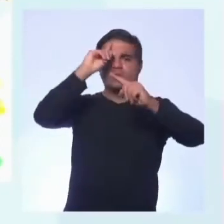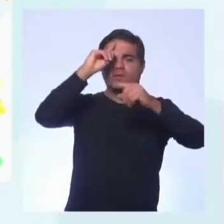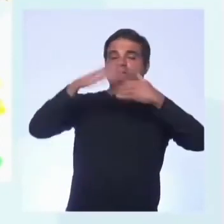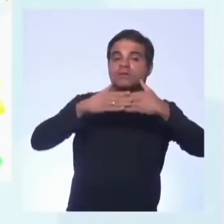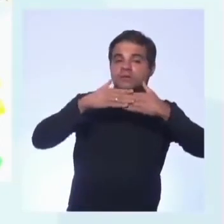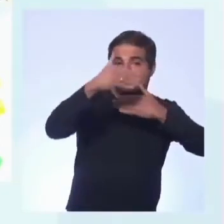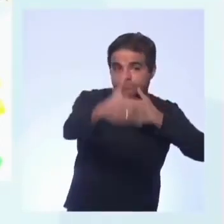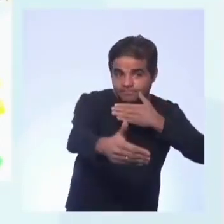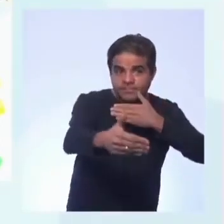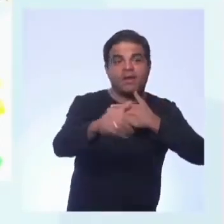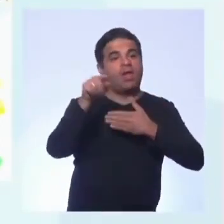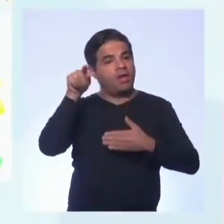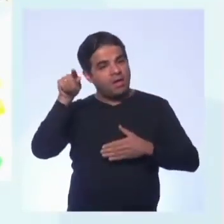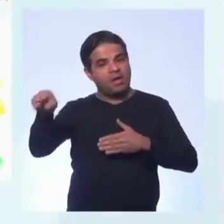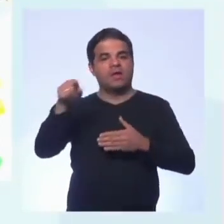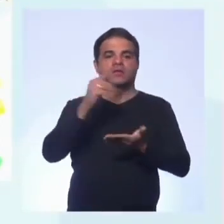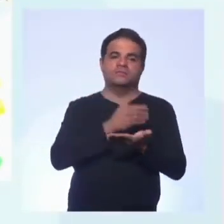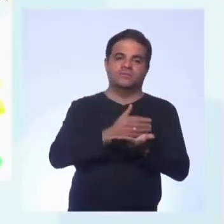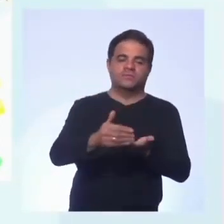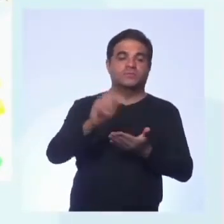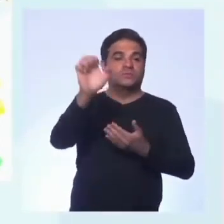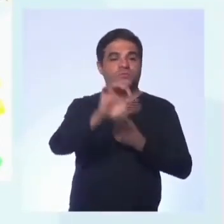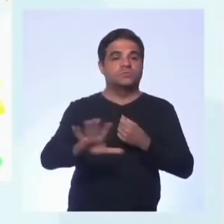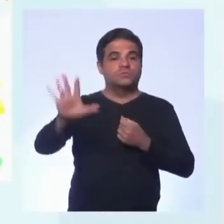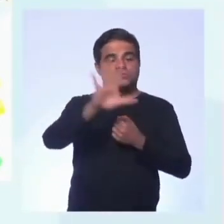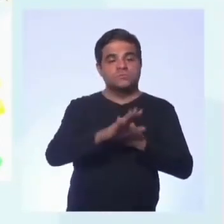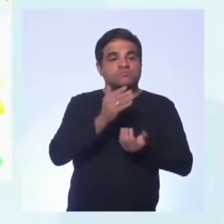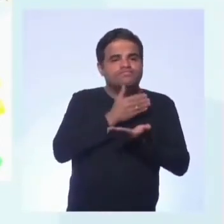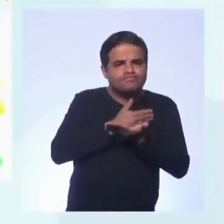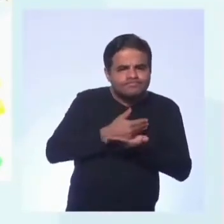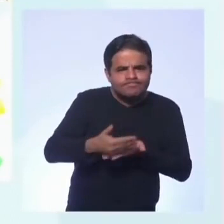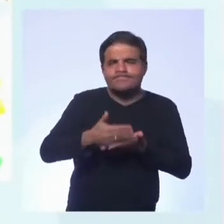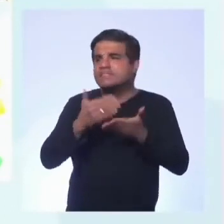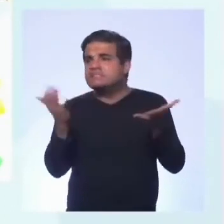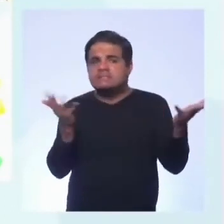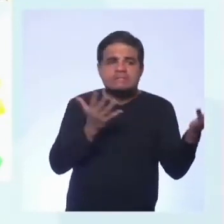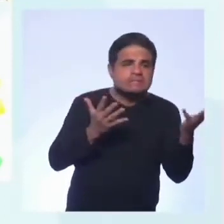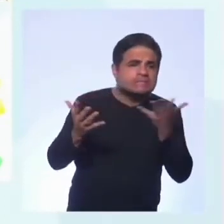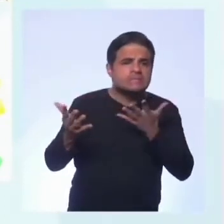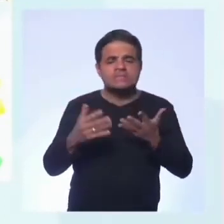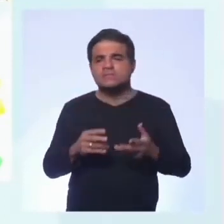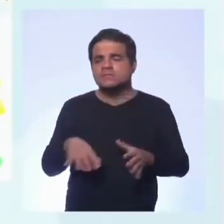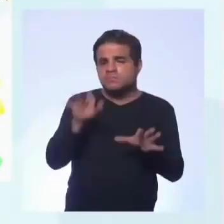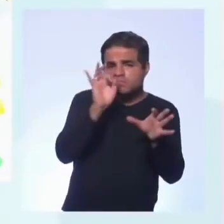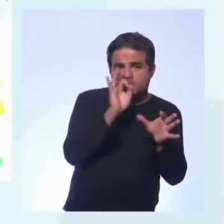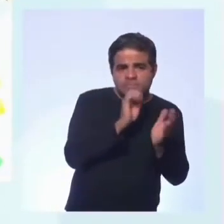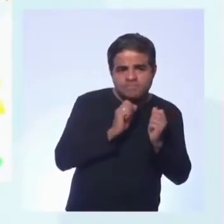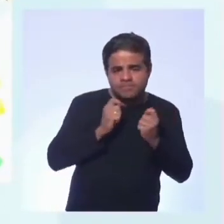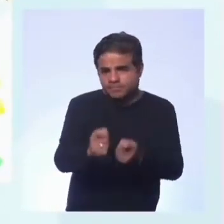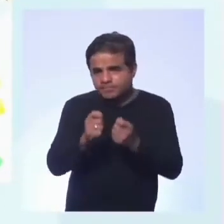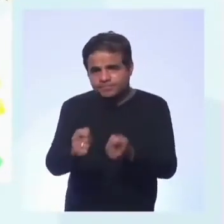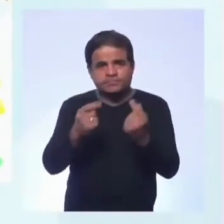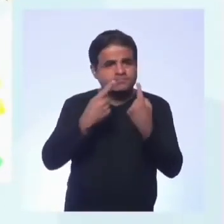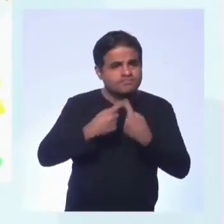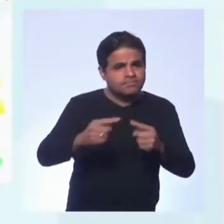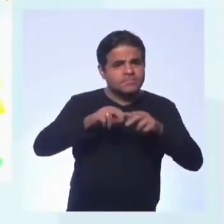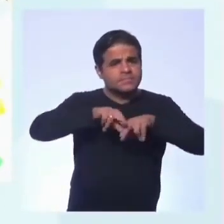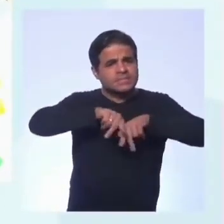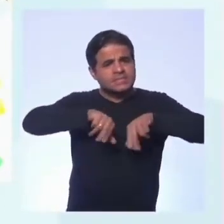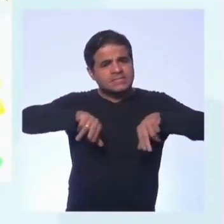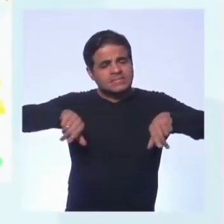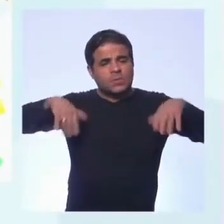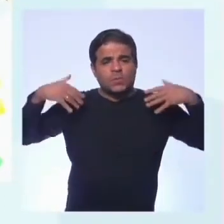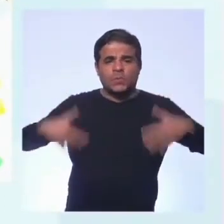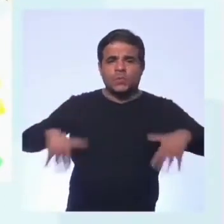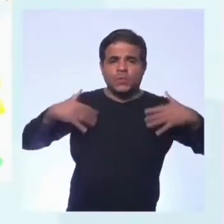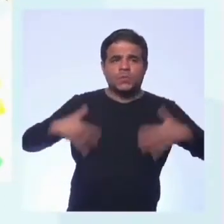a partir daí, eles, os europeus, começam a implantar diversas